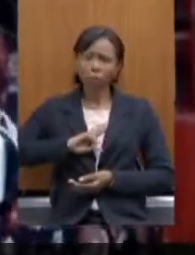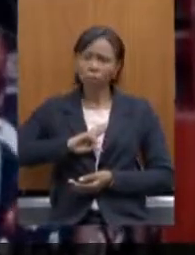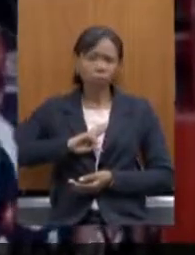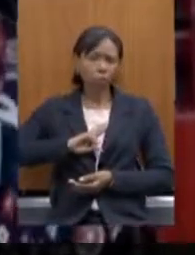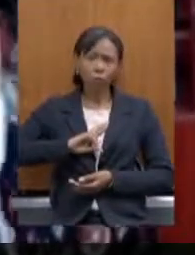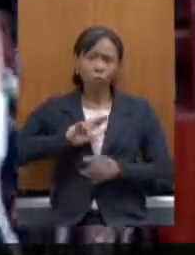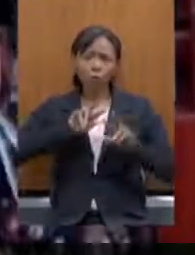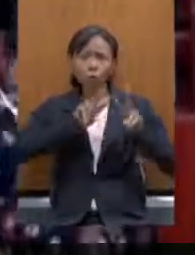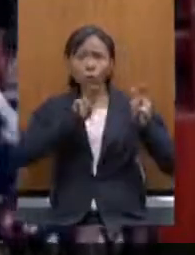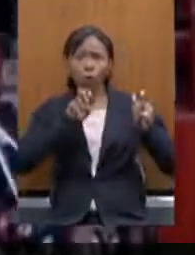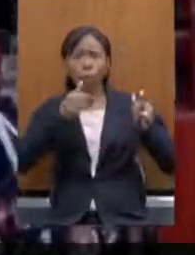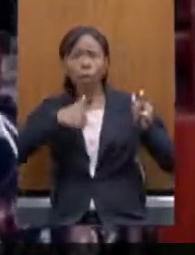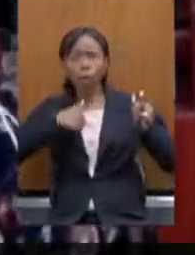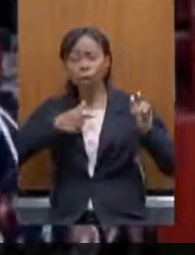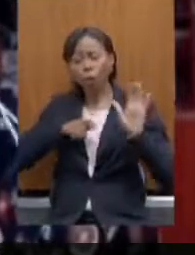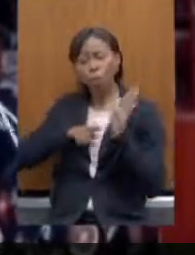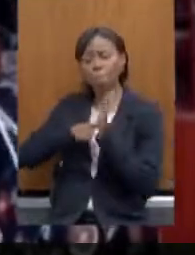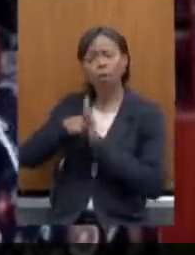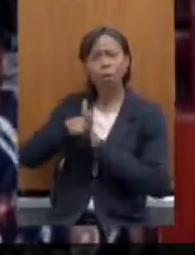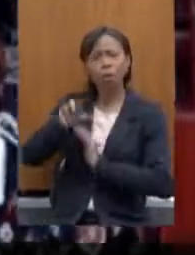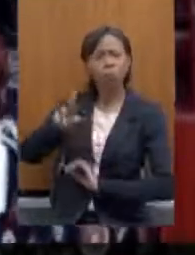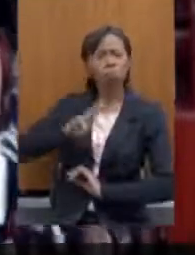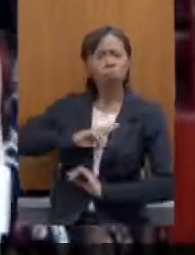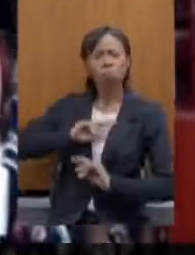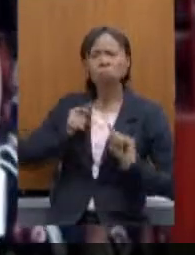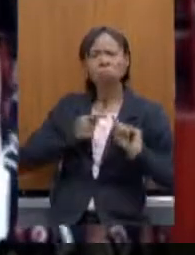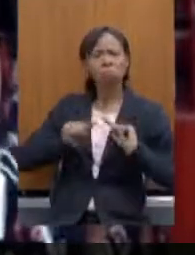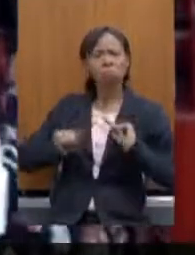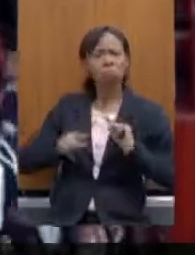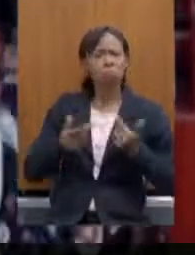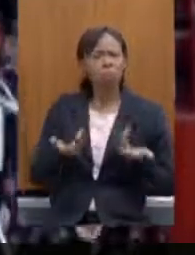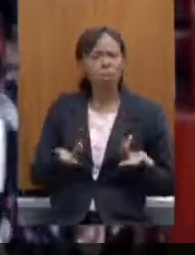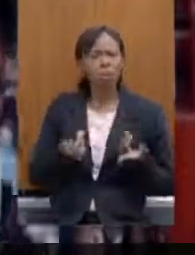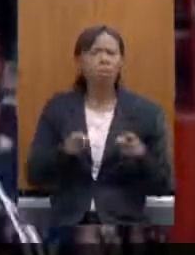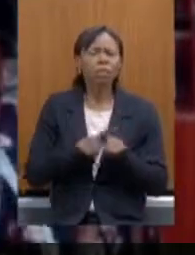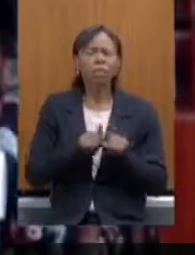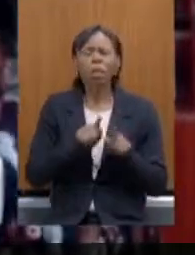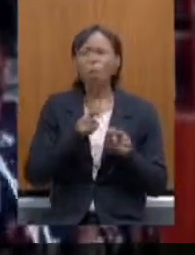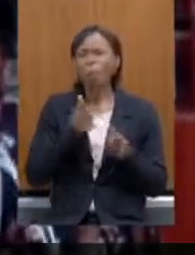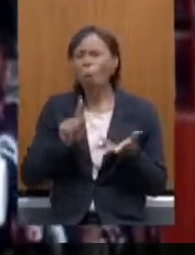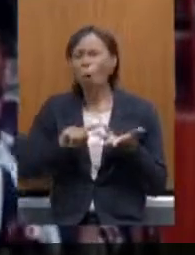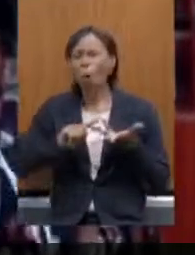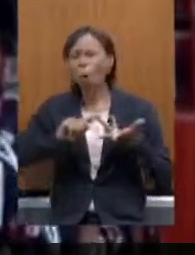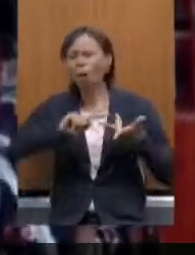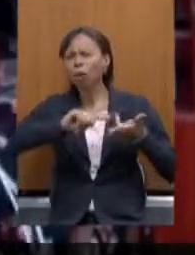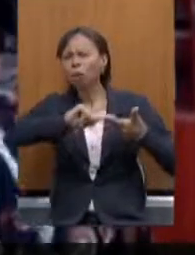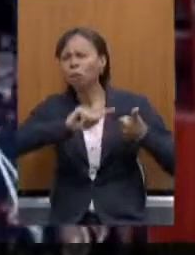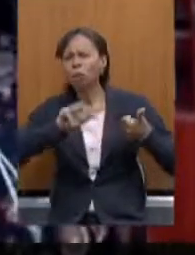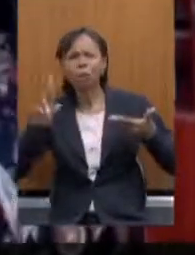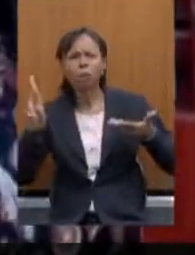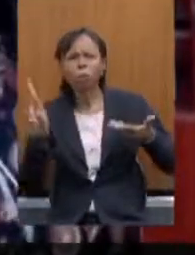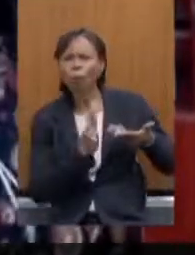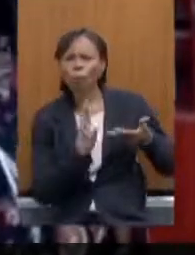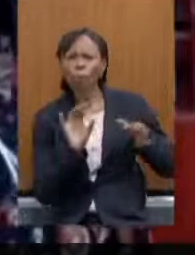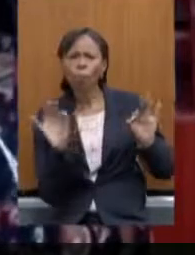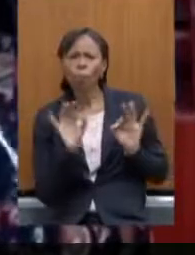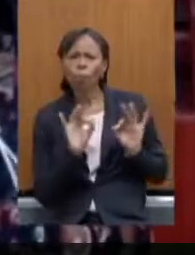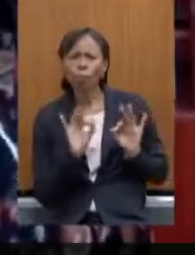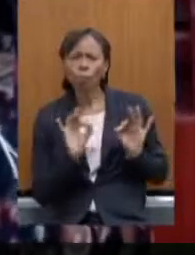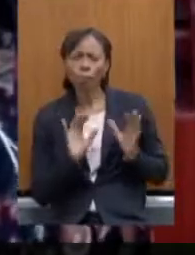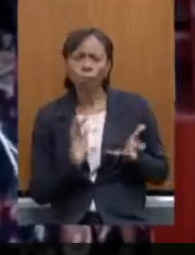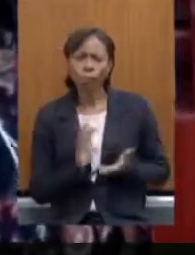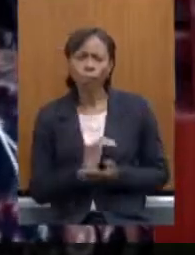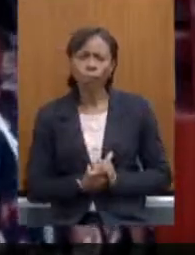a questão que o abordei assim como não respondeu várias outras questões que foram